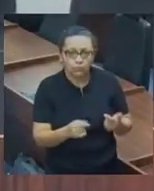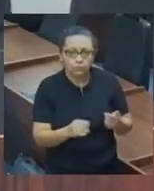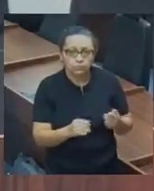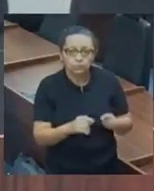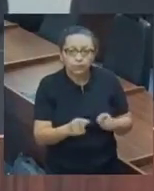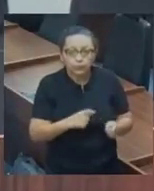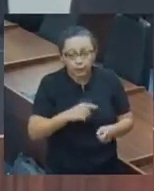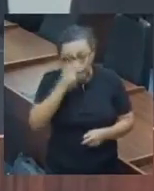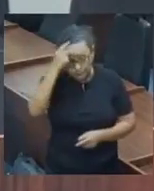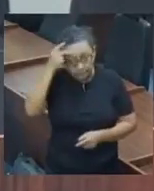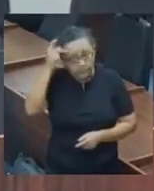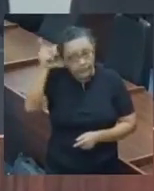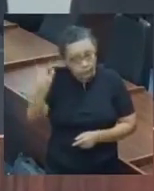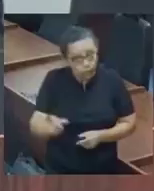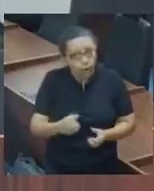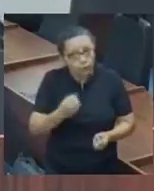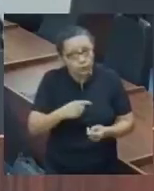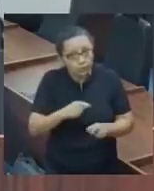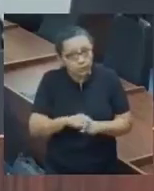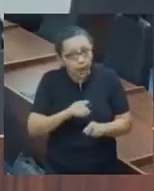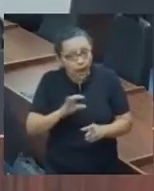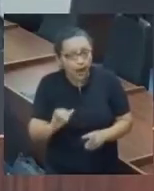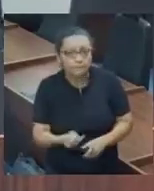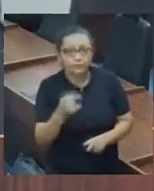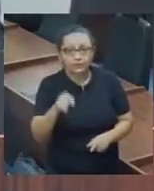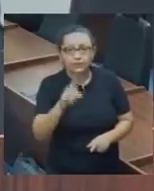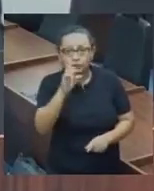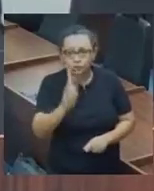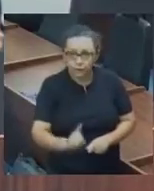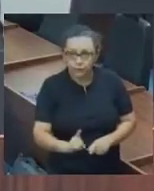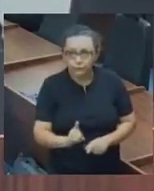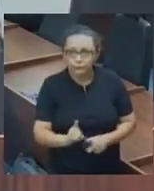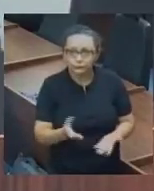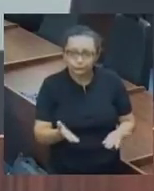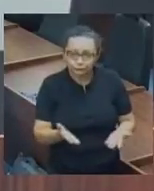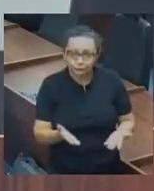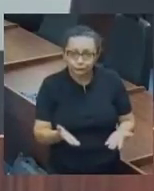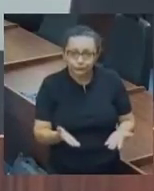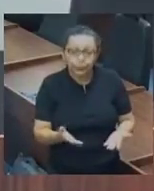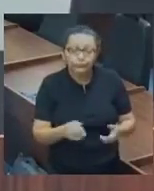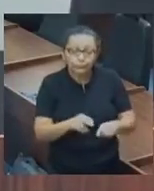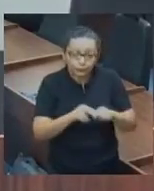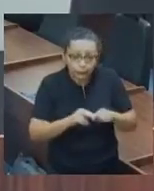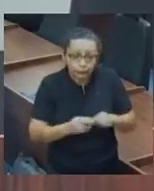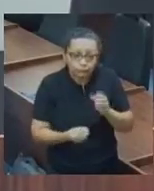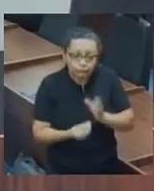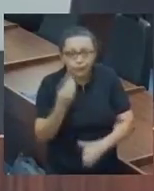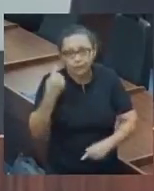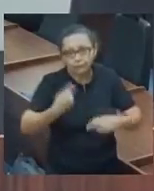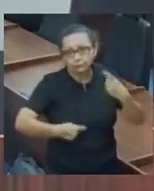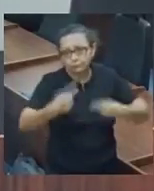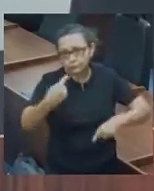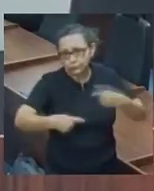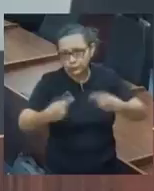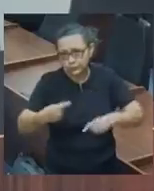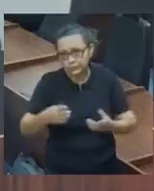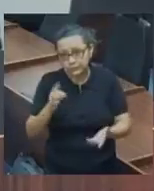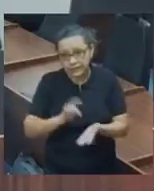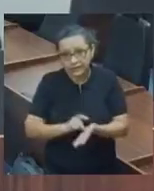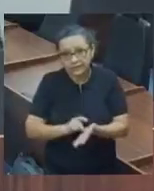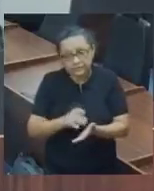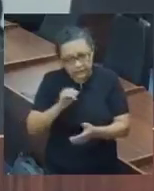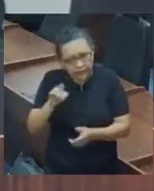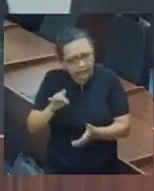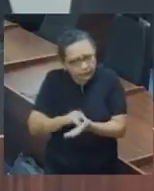querem influir também desses direitos instrumentais e sobre essas pessoas a polêmicas e de fato elas seriam deficientes ou